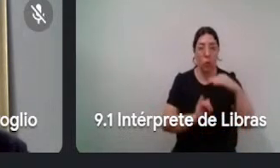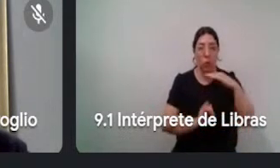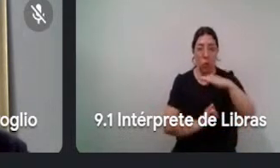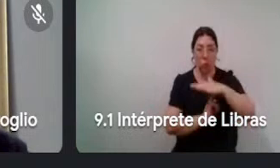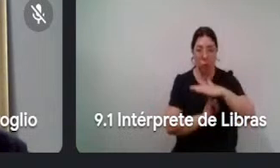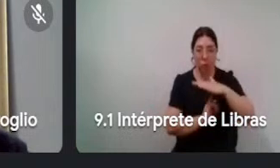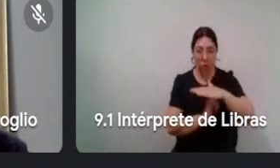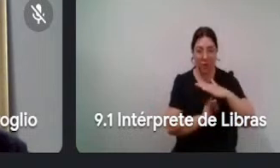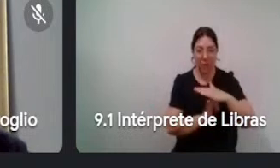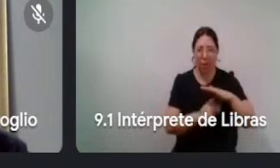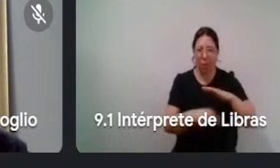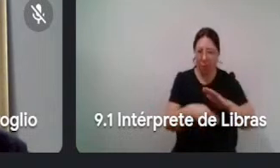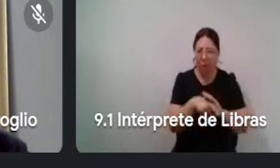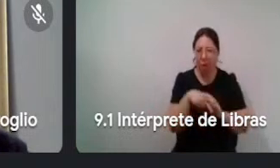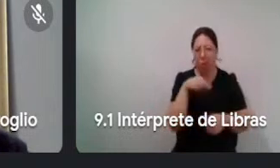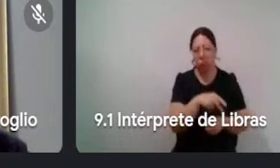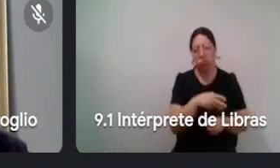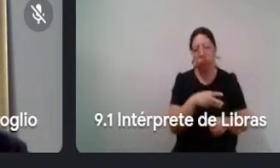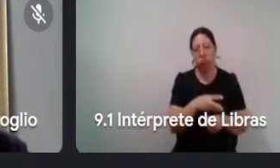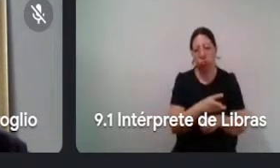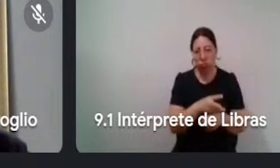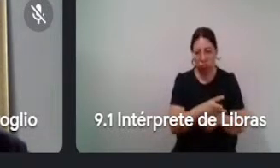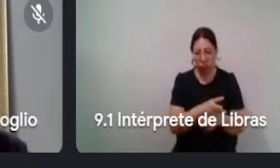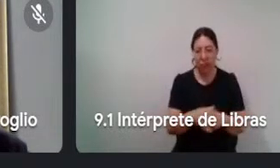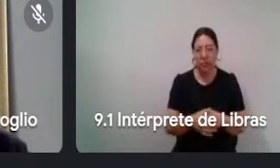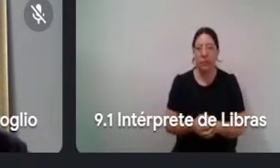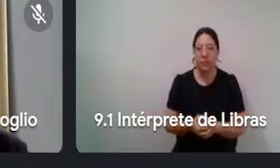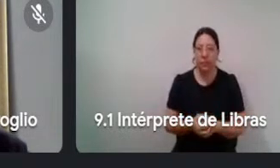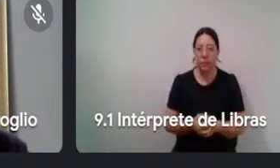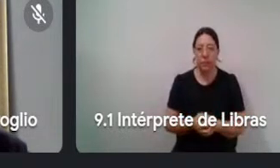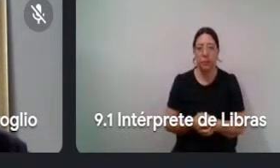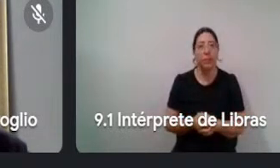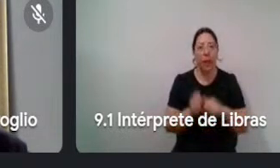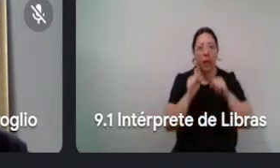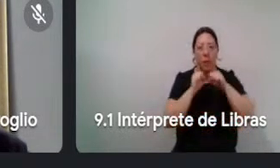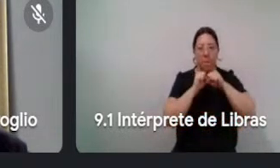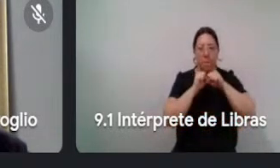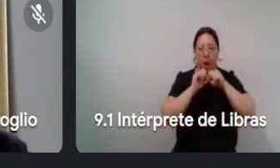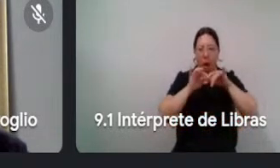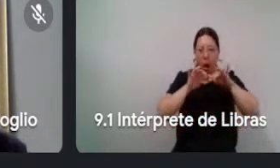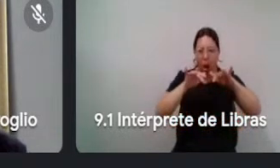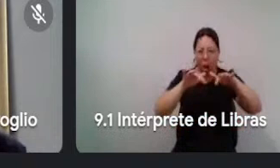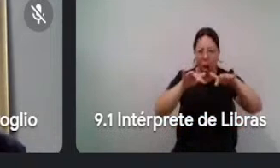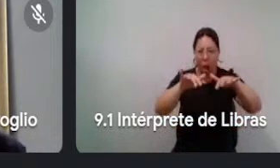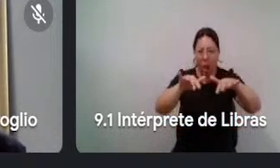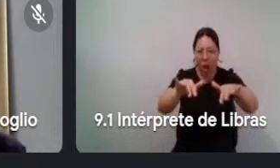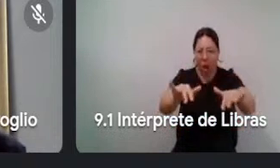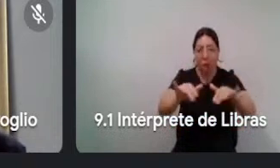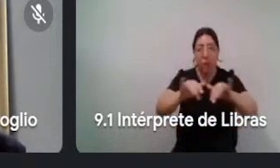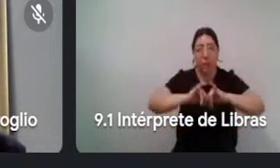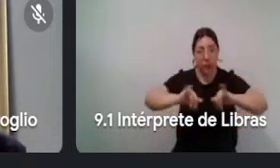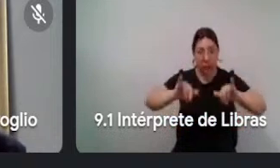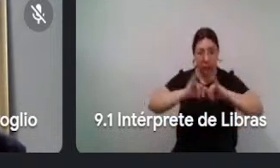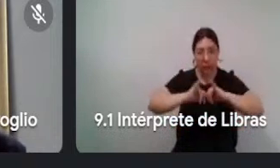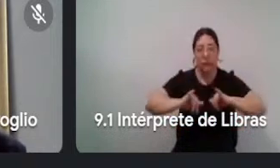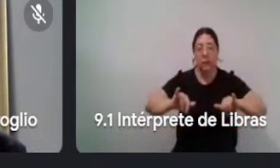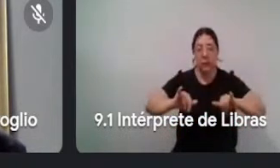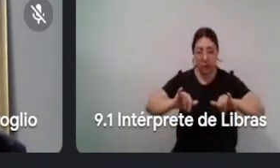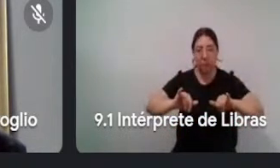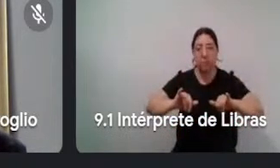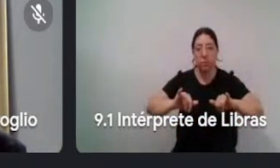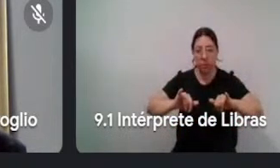digital, propensão ao alastramento de informações, interesses e número